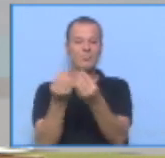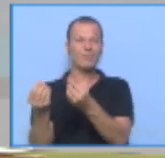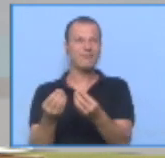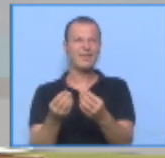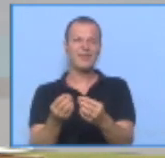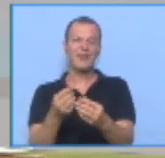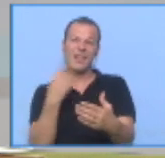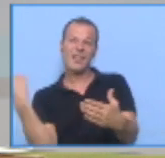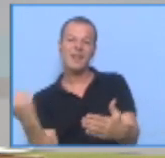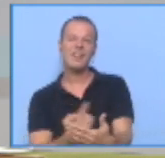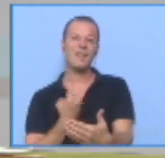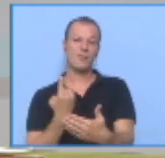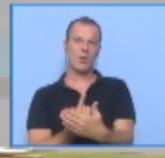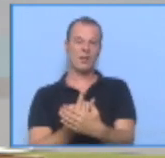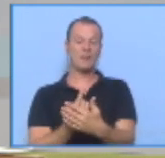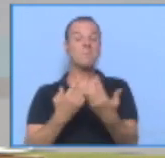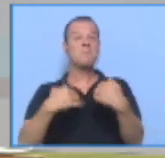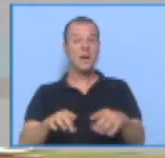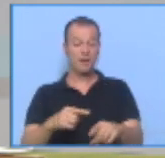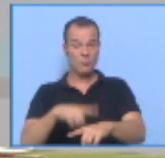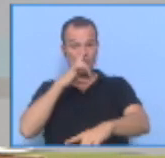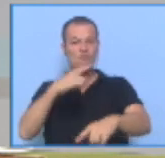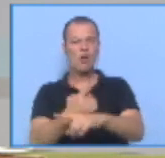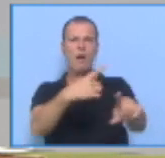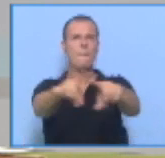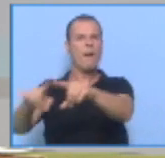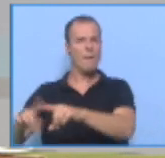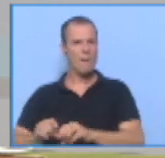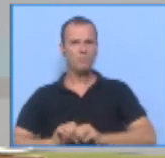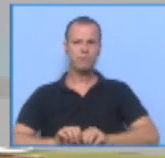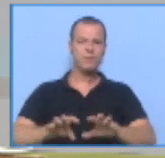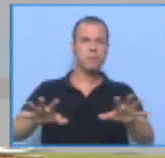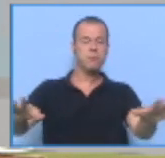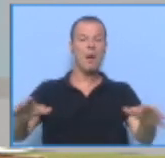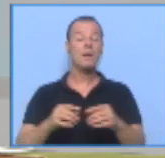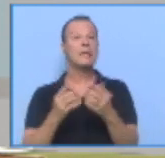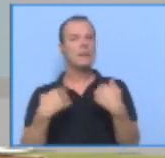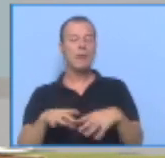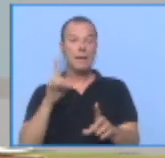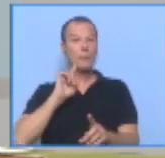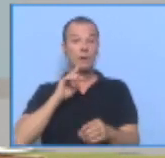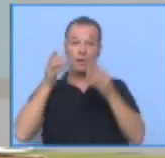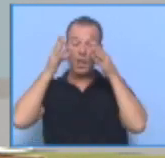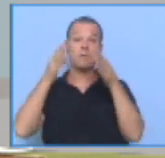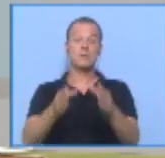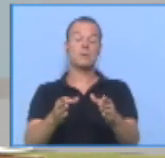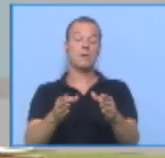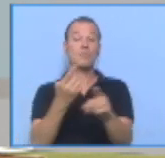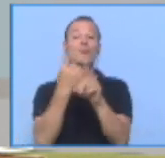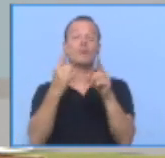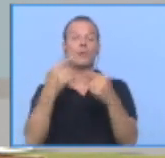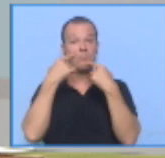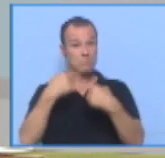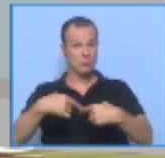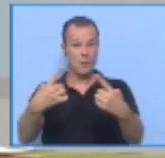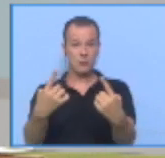mais individual, mais diversificado, mais destradicionalizado. E é importante estar atento a isso, porque isso revela também